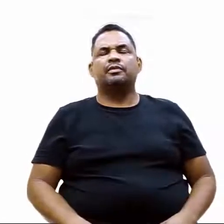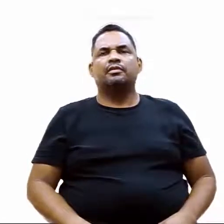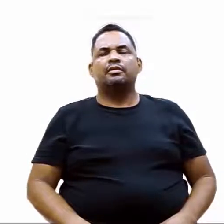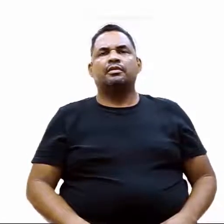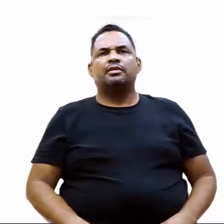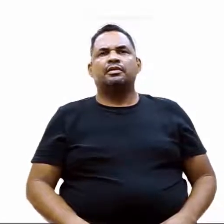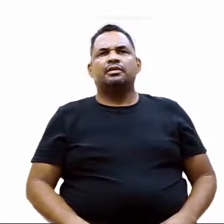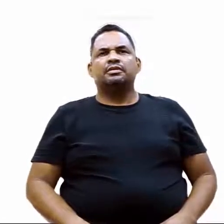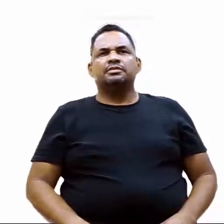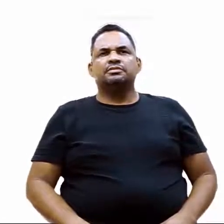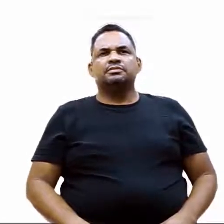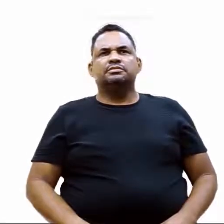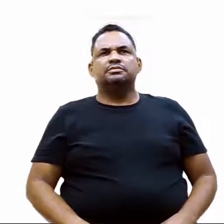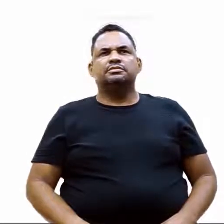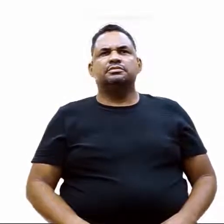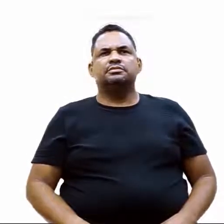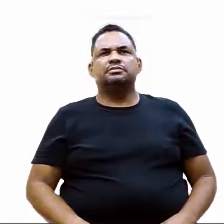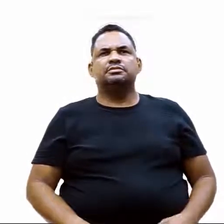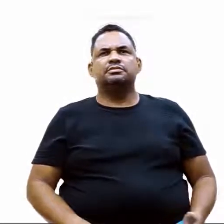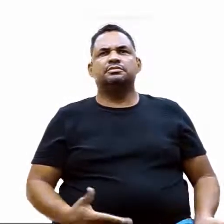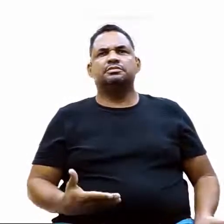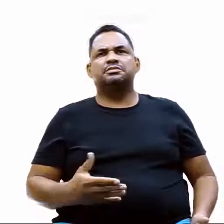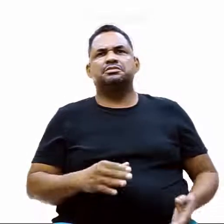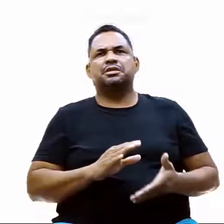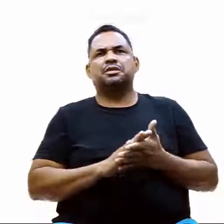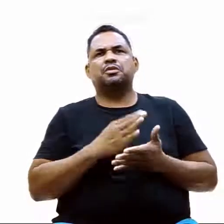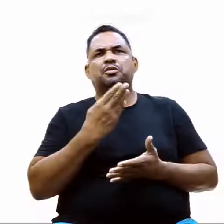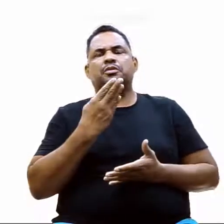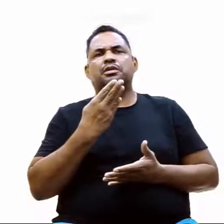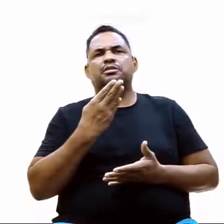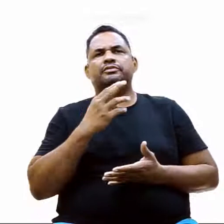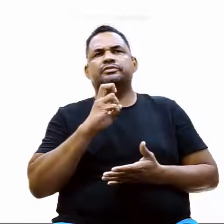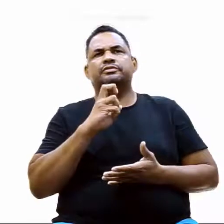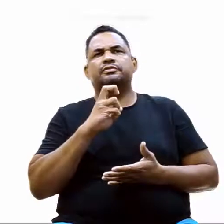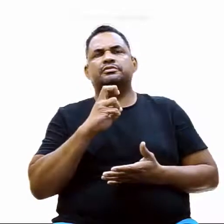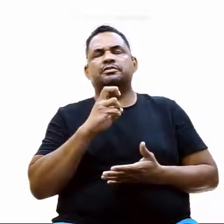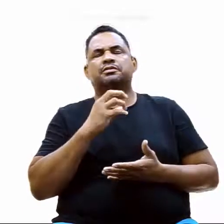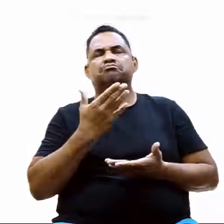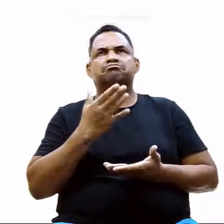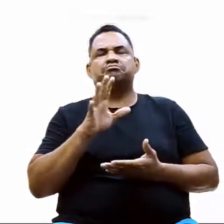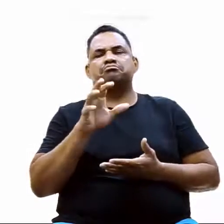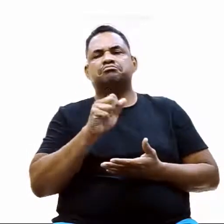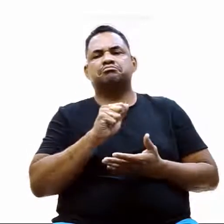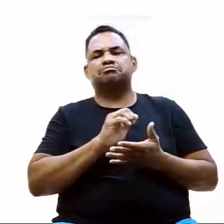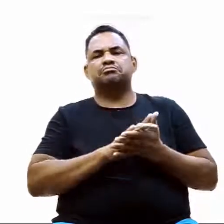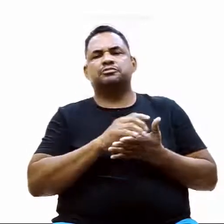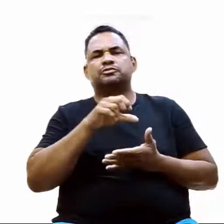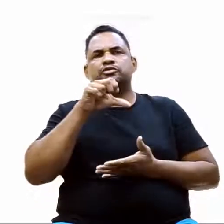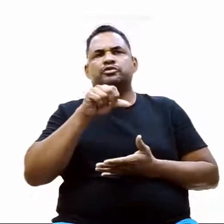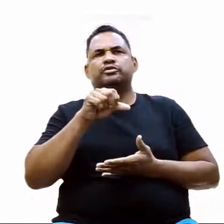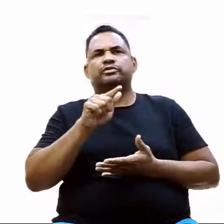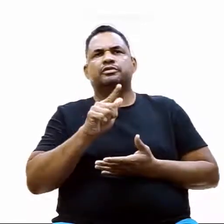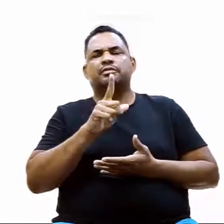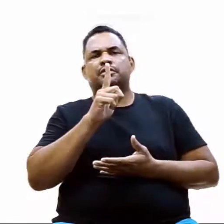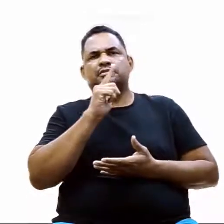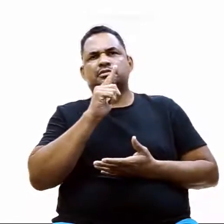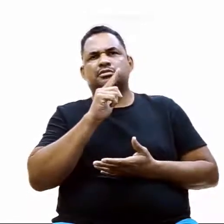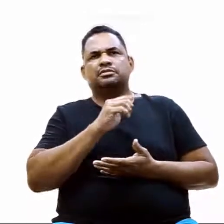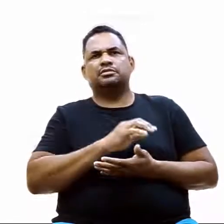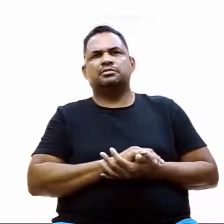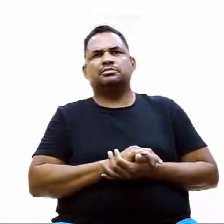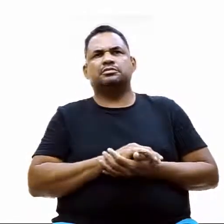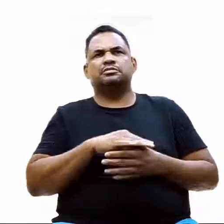Você, ao invés de 4,5 gramas, você pegou 9 gramas de água. E